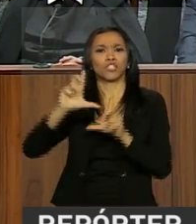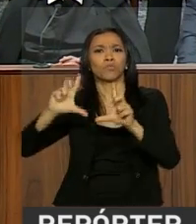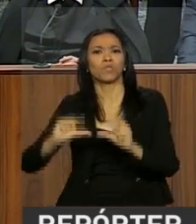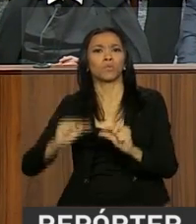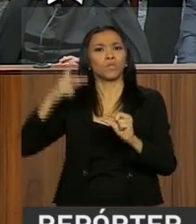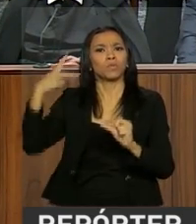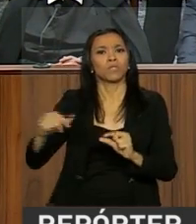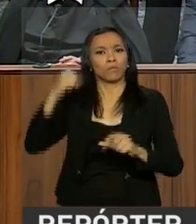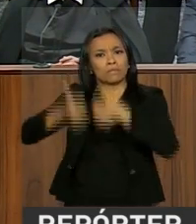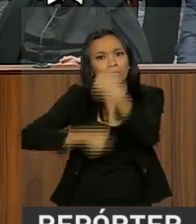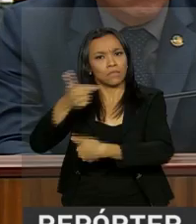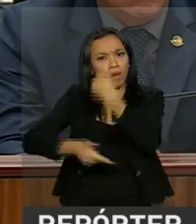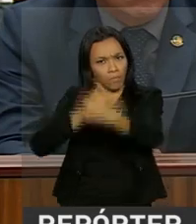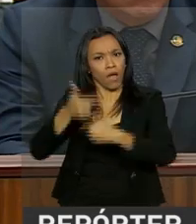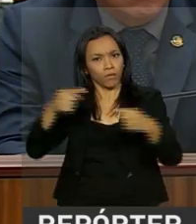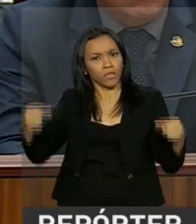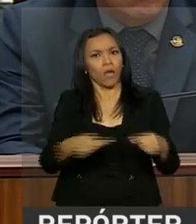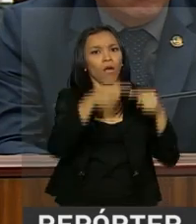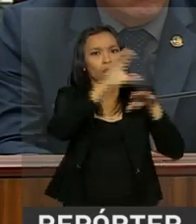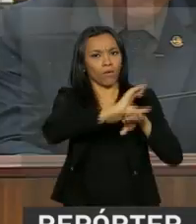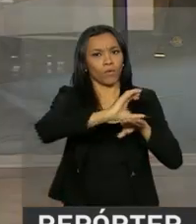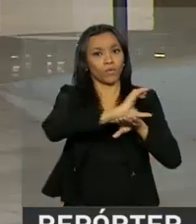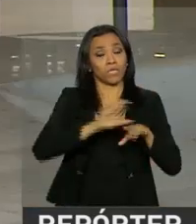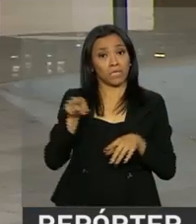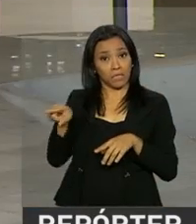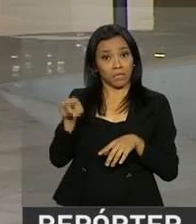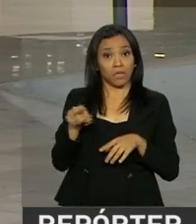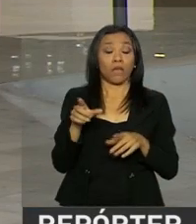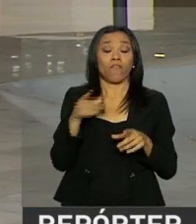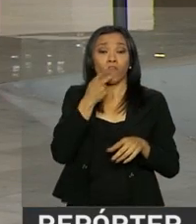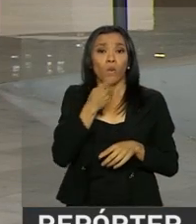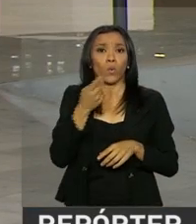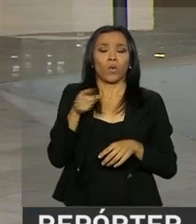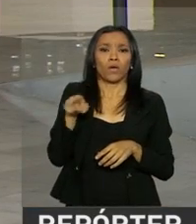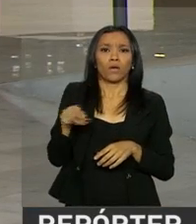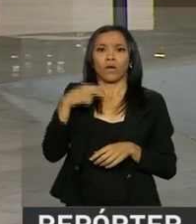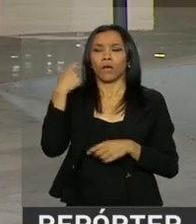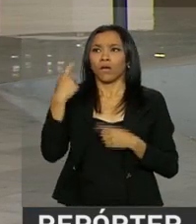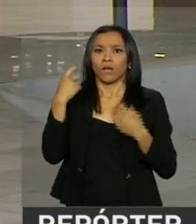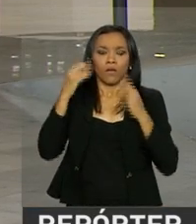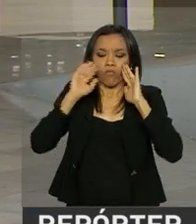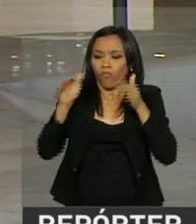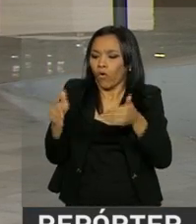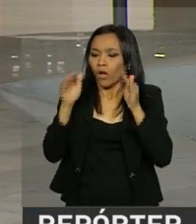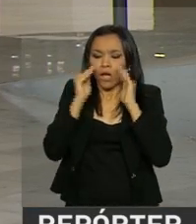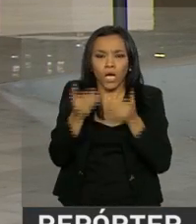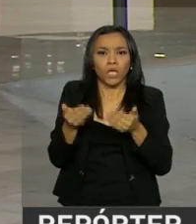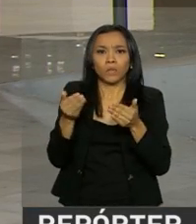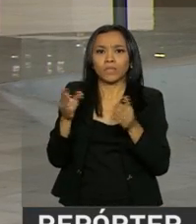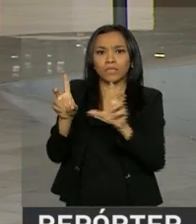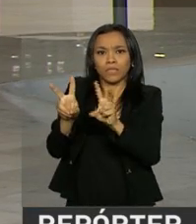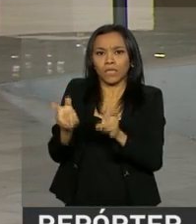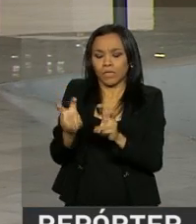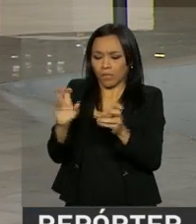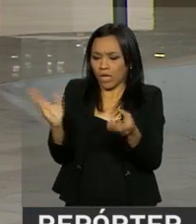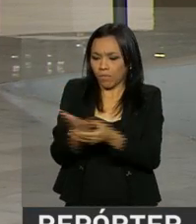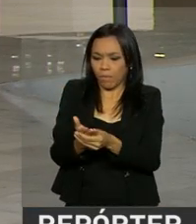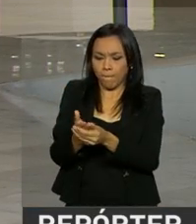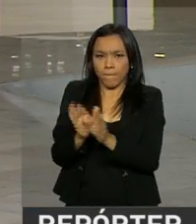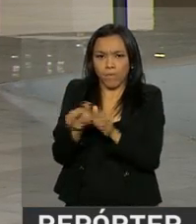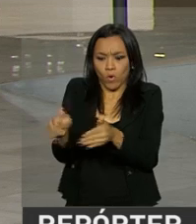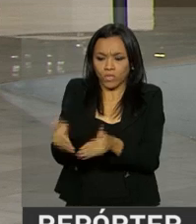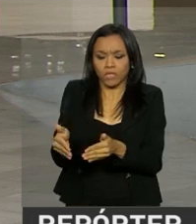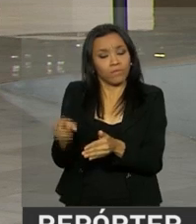na Constituição. Segundo ela, o tribunal tem ocupado cada vez mais tempo analisando casos específicos, ao invés de